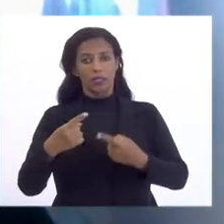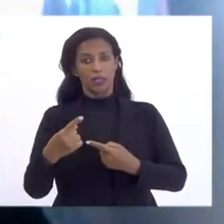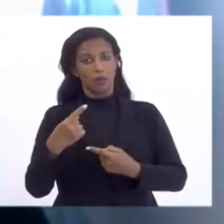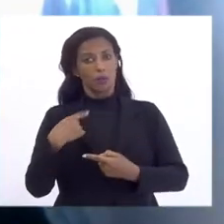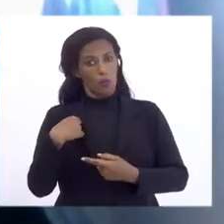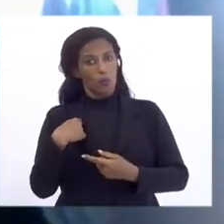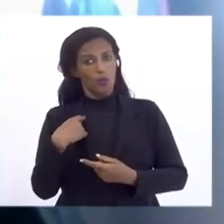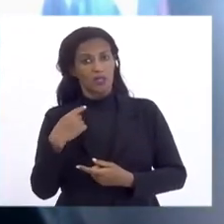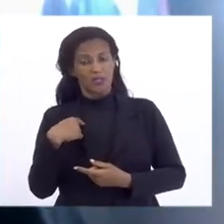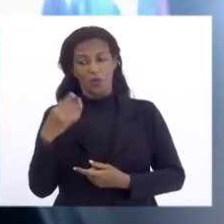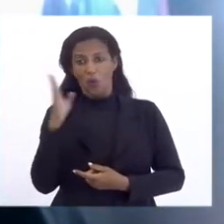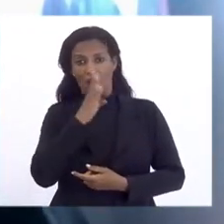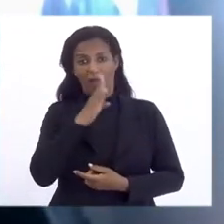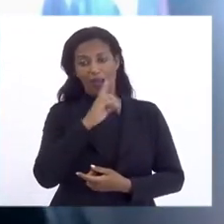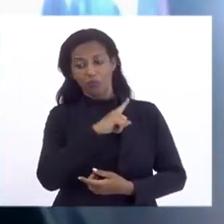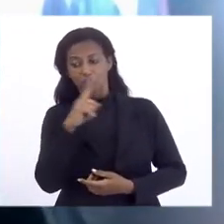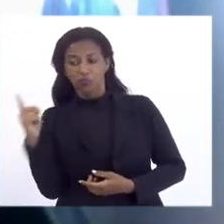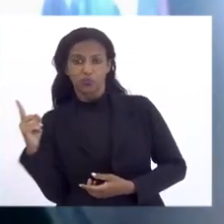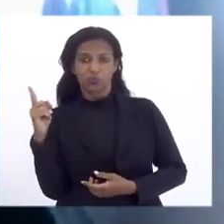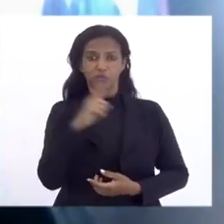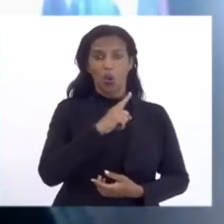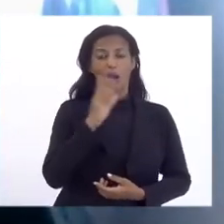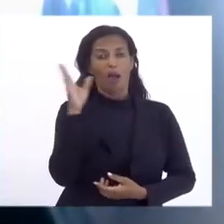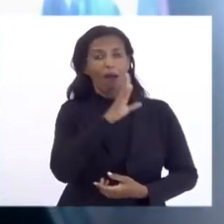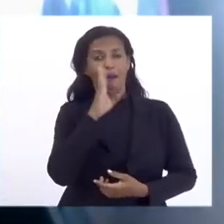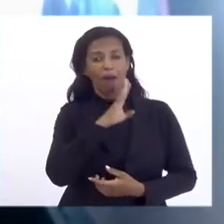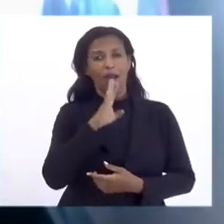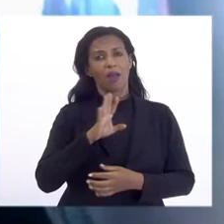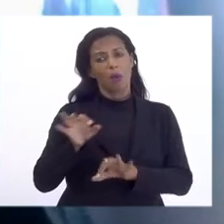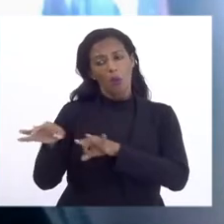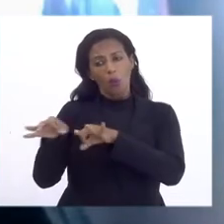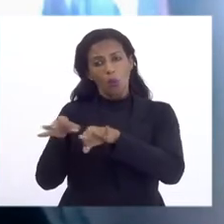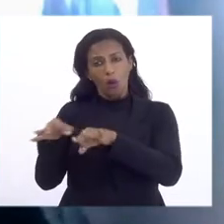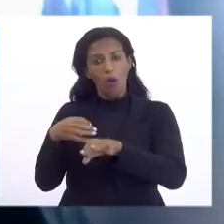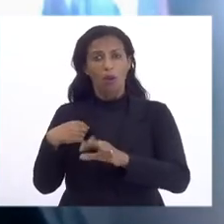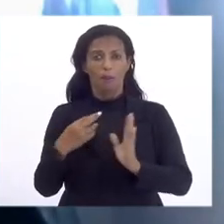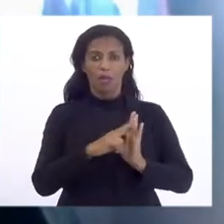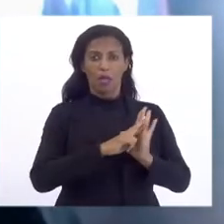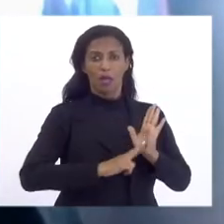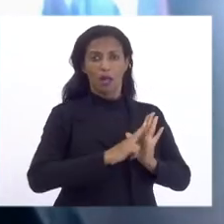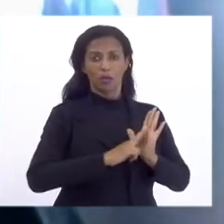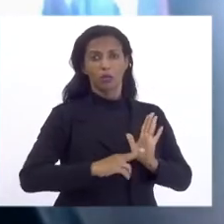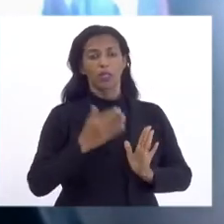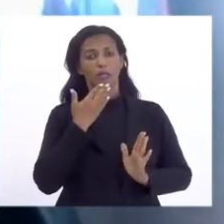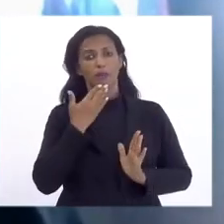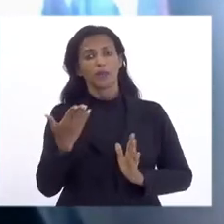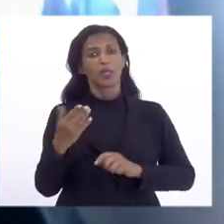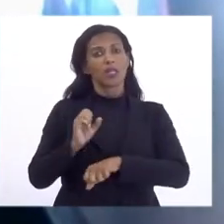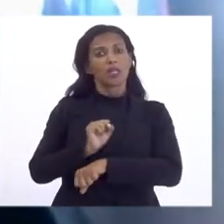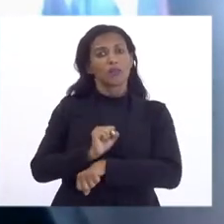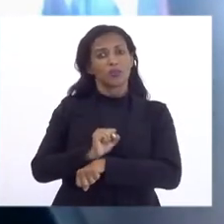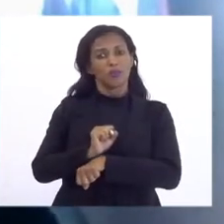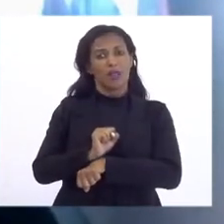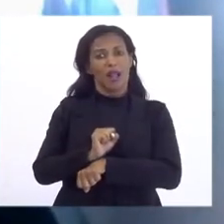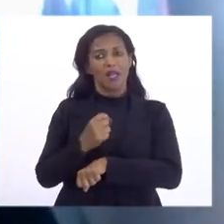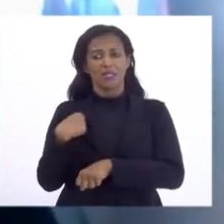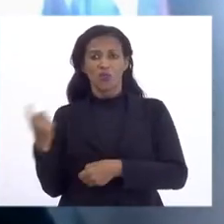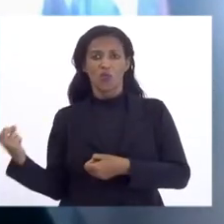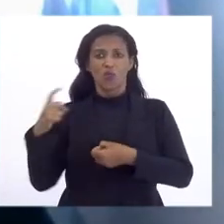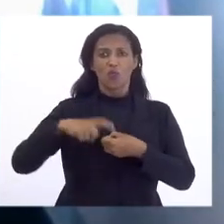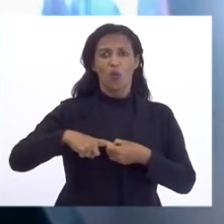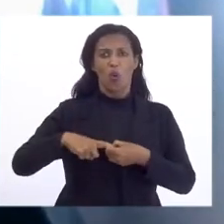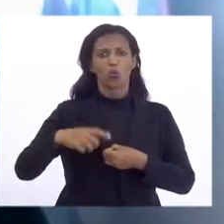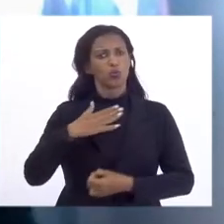Eu espero retornar rapidamente. Mas qualquer coisa, os projetos da minha relatoria, eu também pediria que me aguardasse, que eu volte